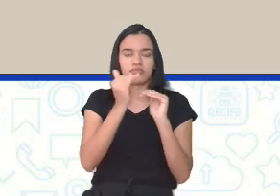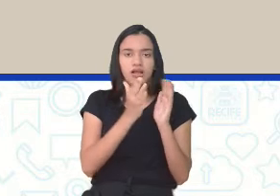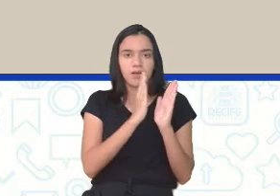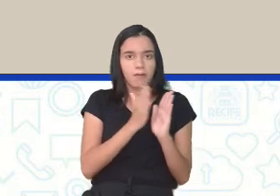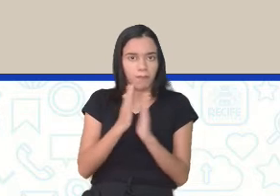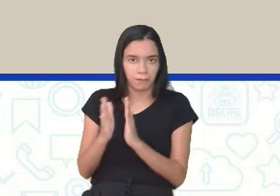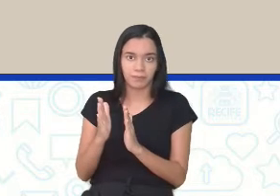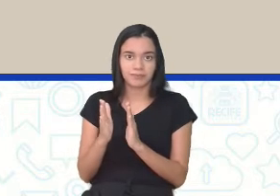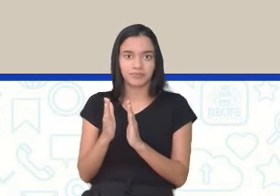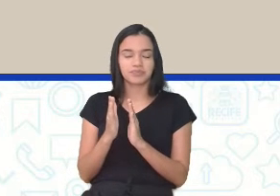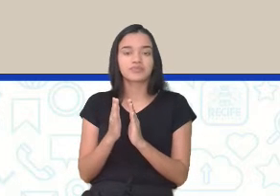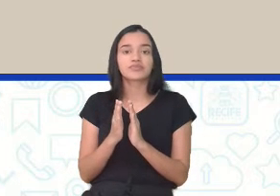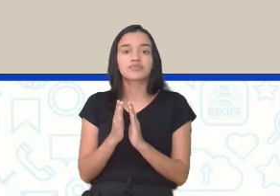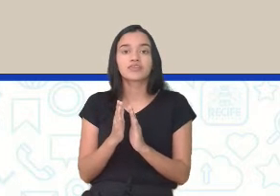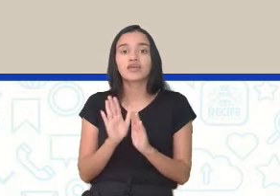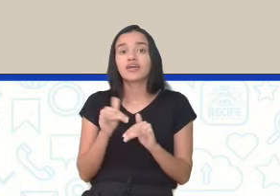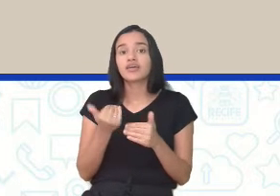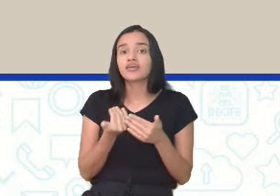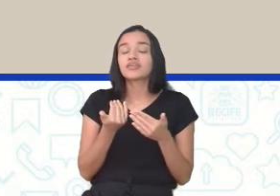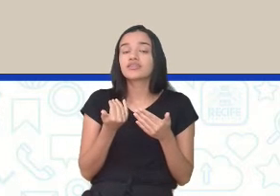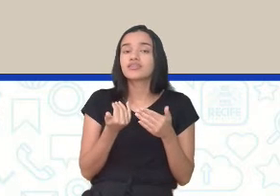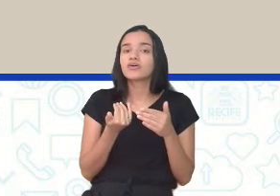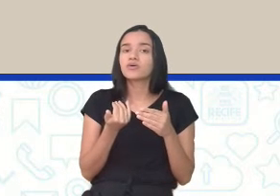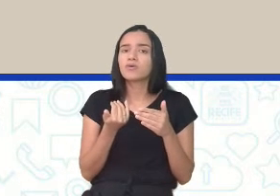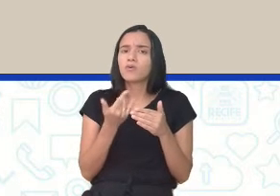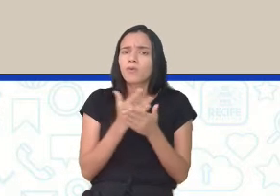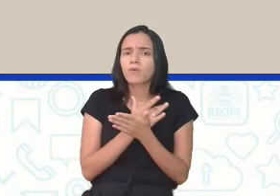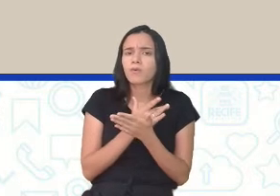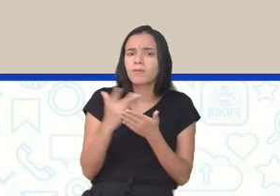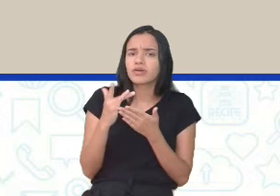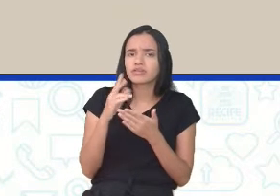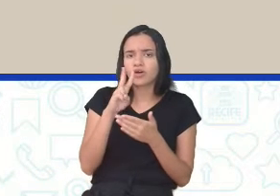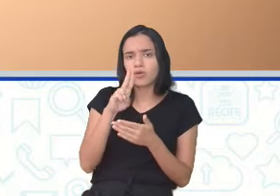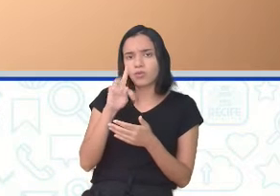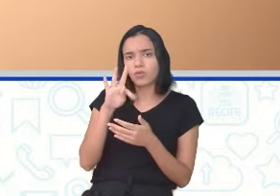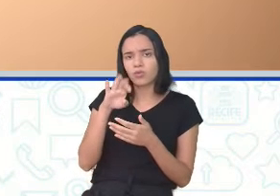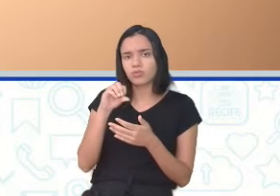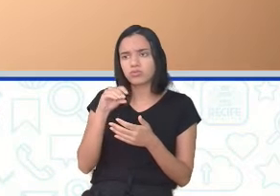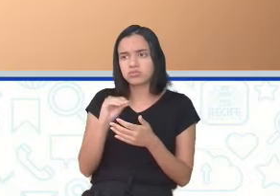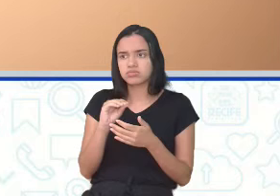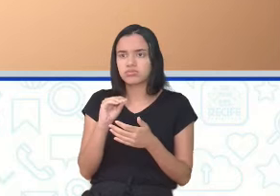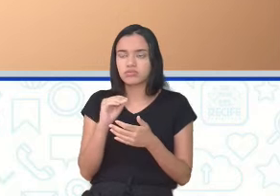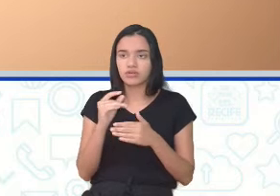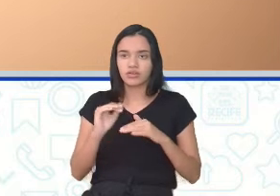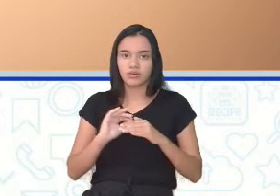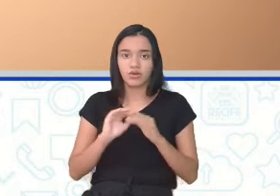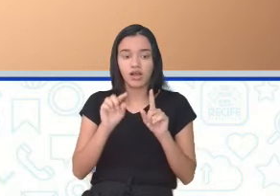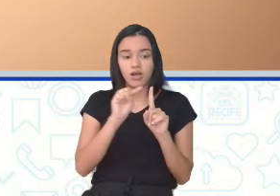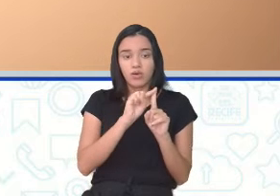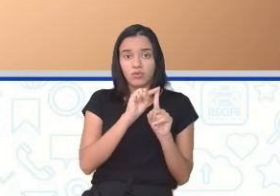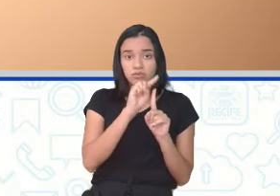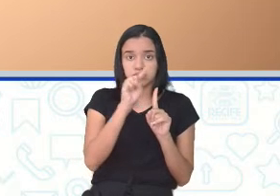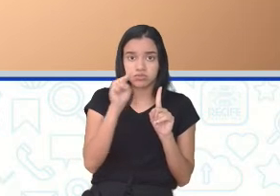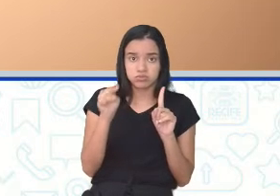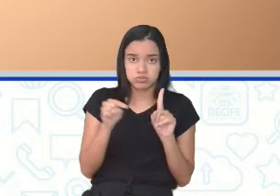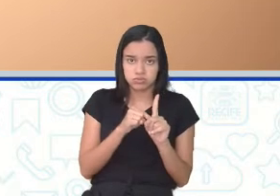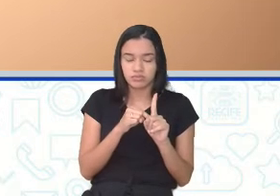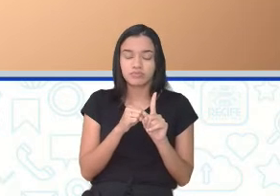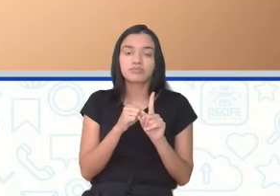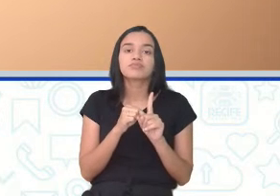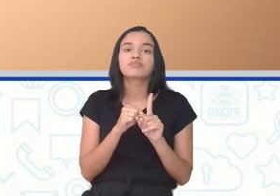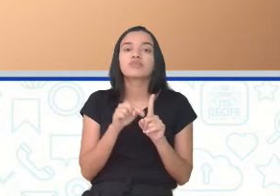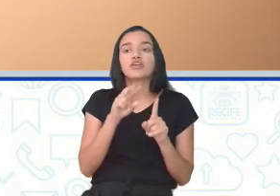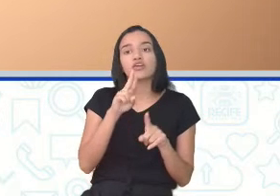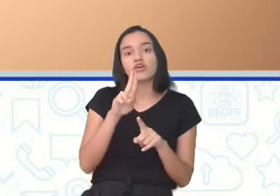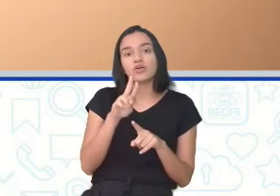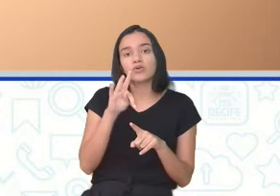as divisões, chegar ao útero e começar as etapas de crescimento, todas as fases. E o